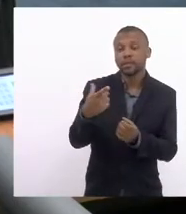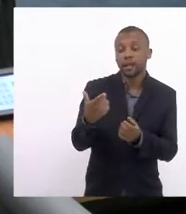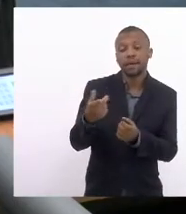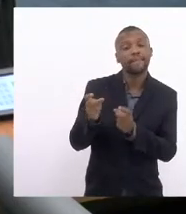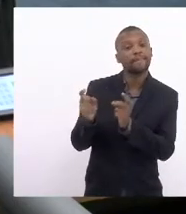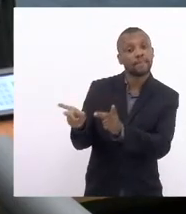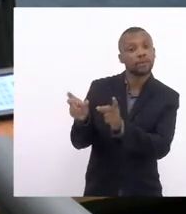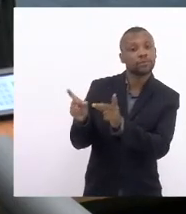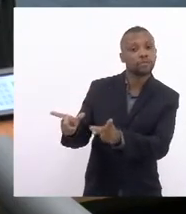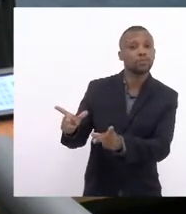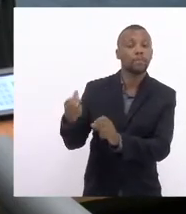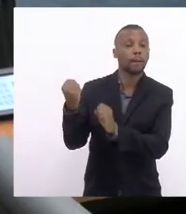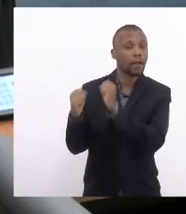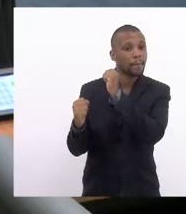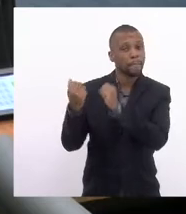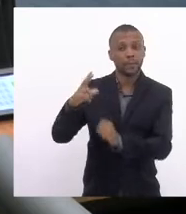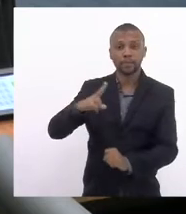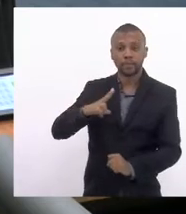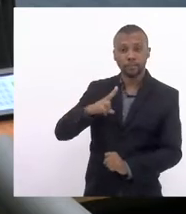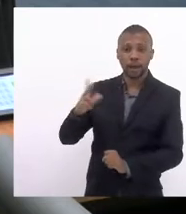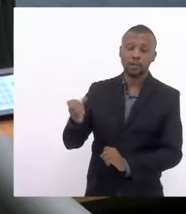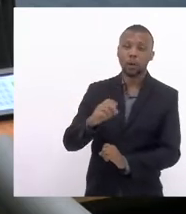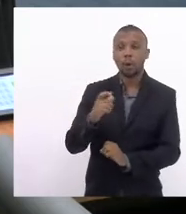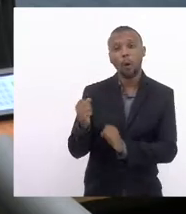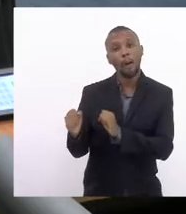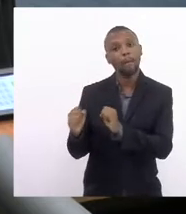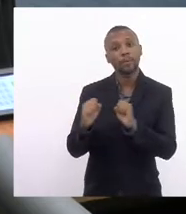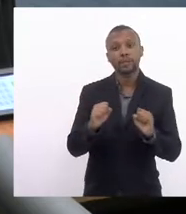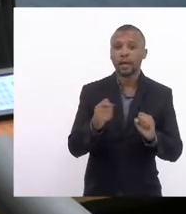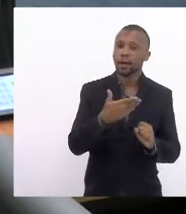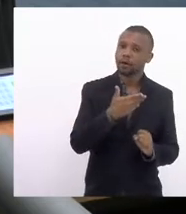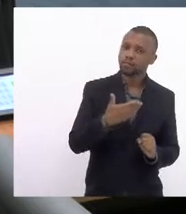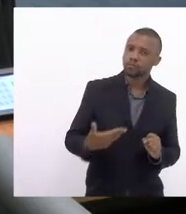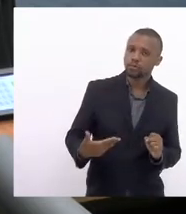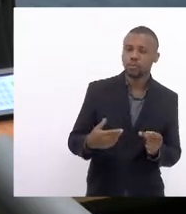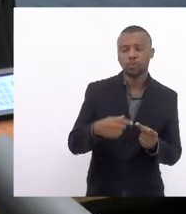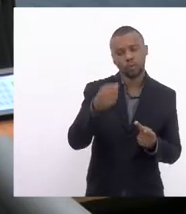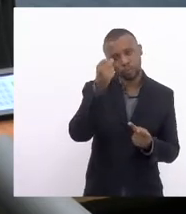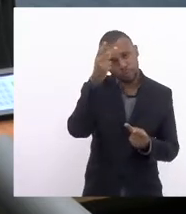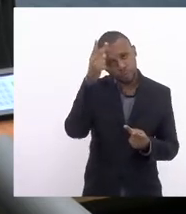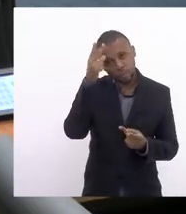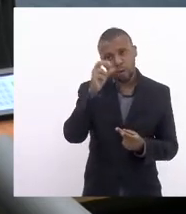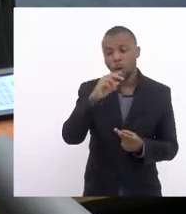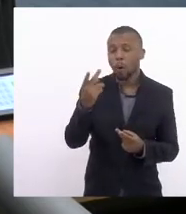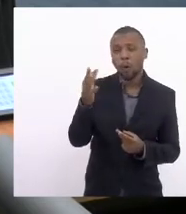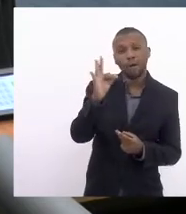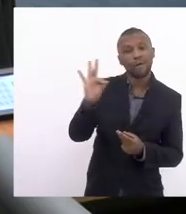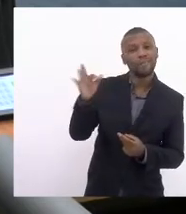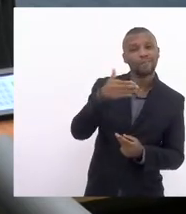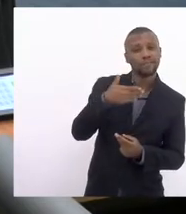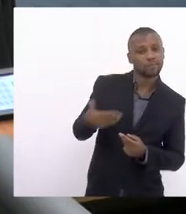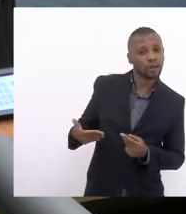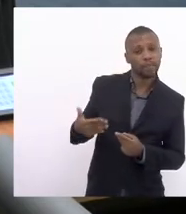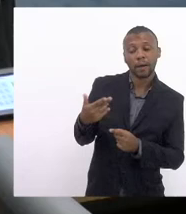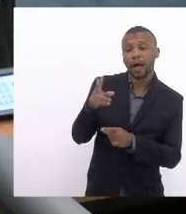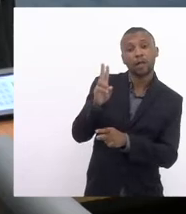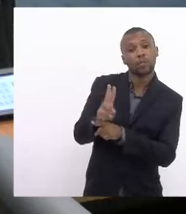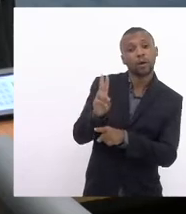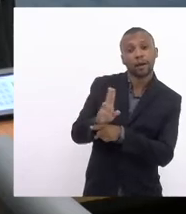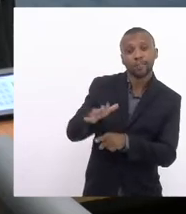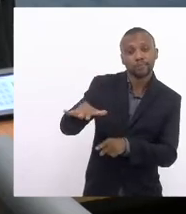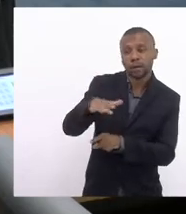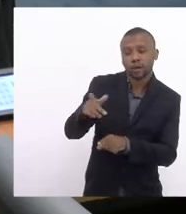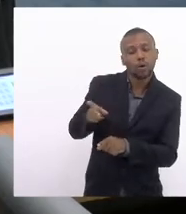privada ou ao poder executivo, seja municipal, estadual ou mesmo federal, para tomar conta de uma área e dar andamento oportuno